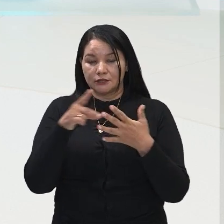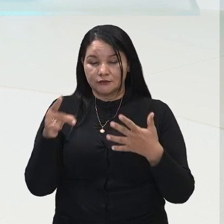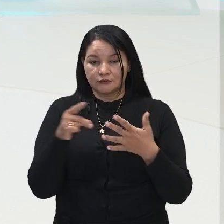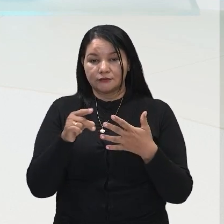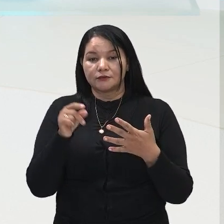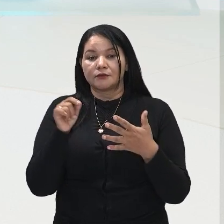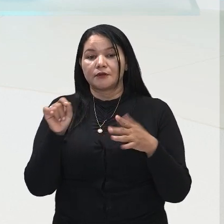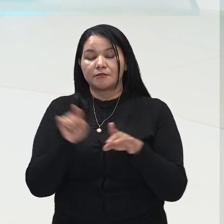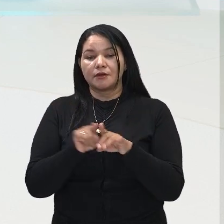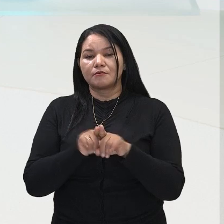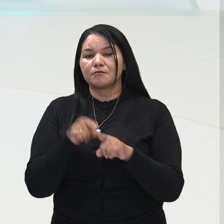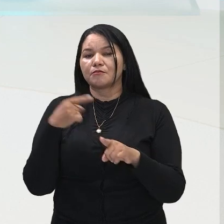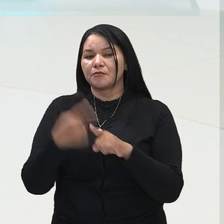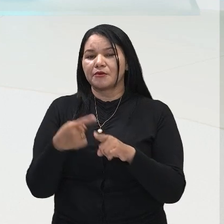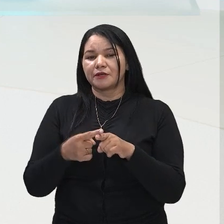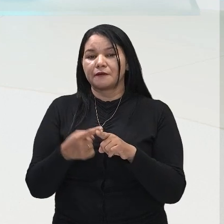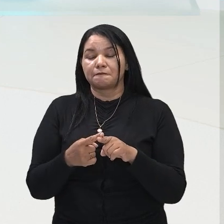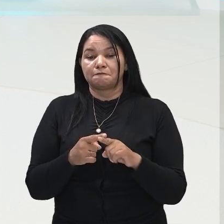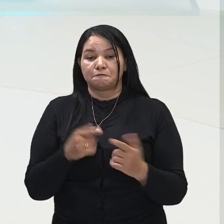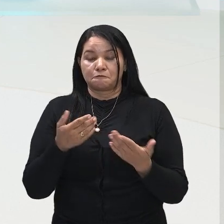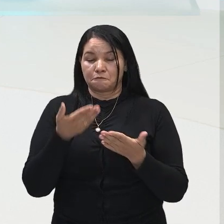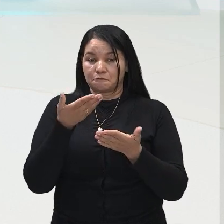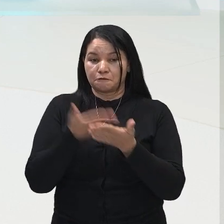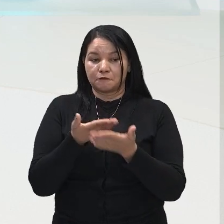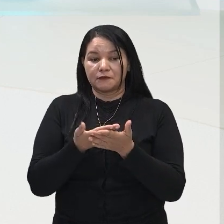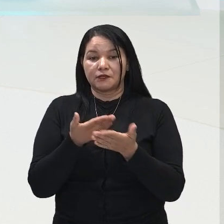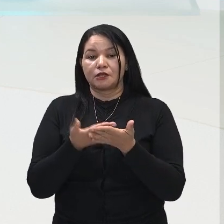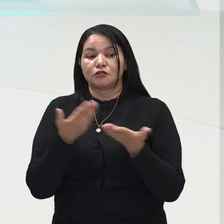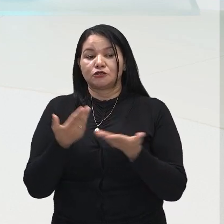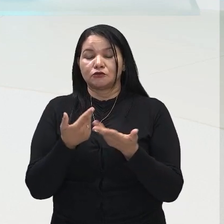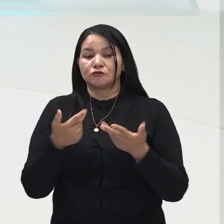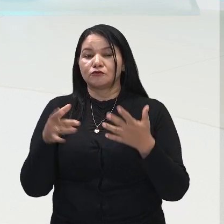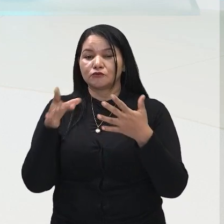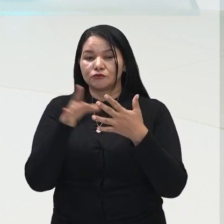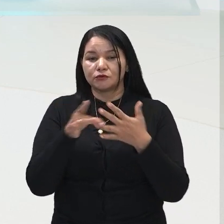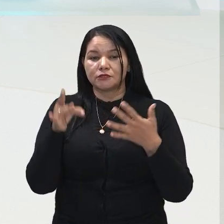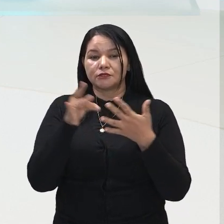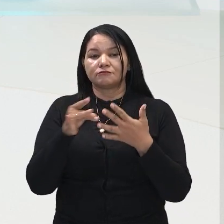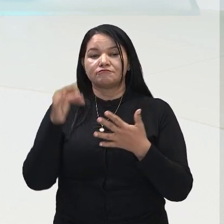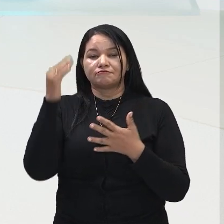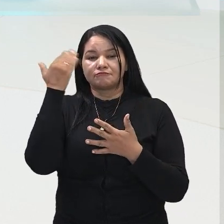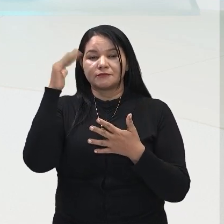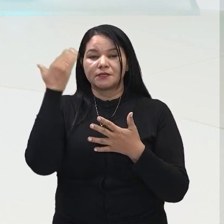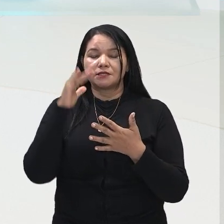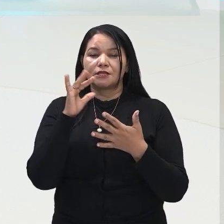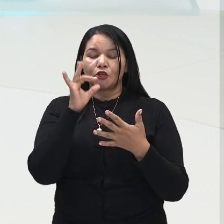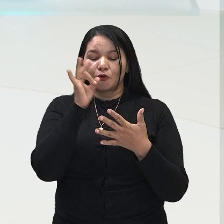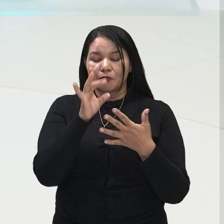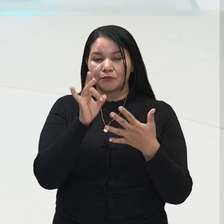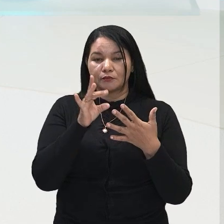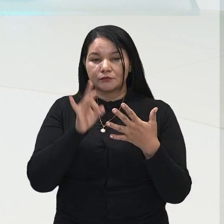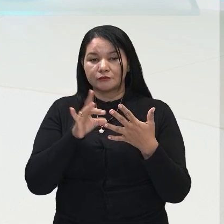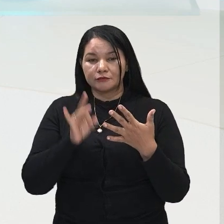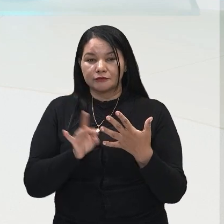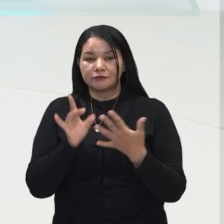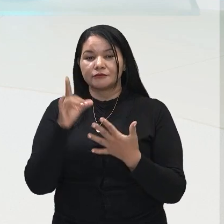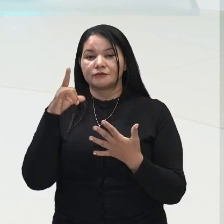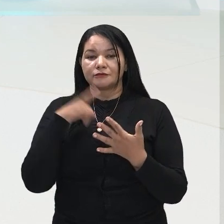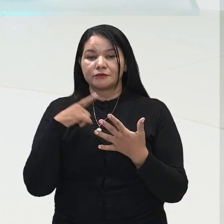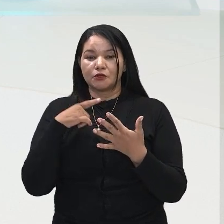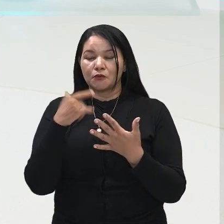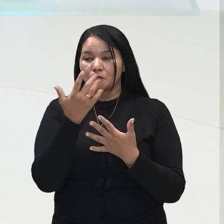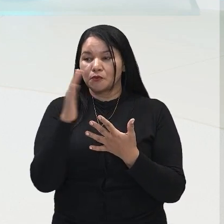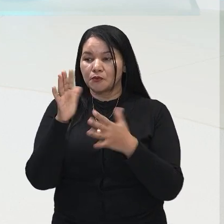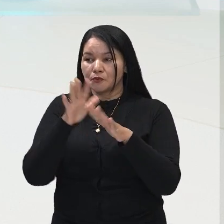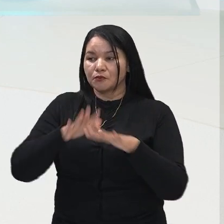passa a ser a ciência que vai estudar esses signos, que nos traz a compreensão de cada coisa que está ao nosso